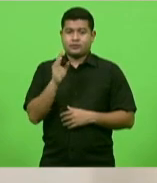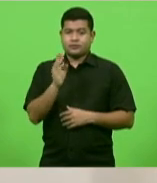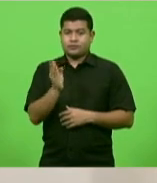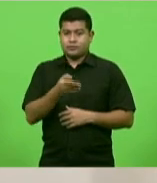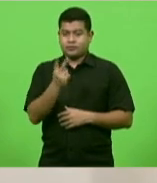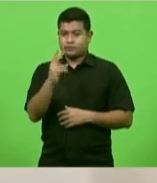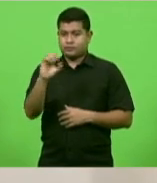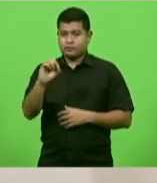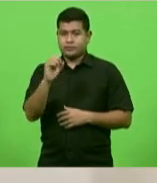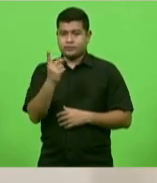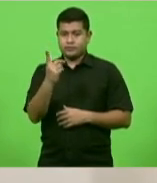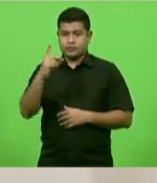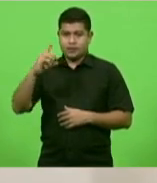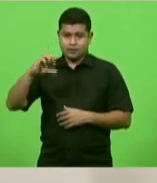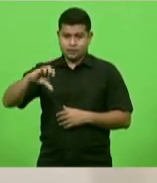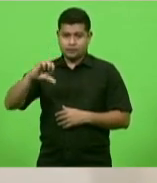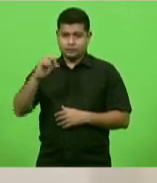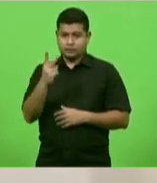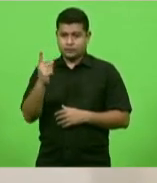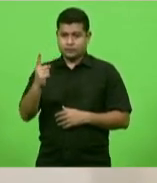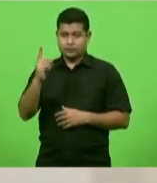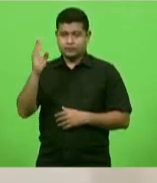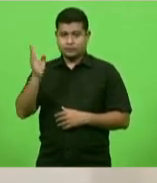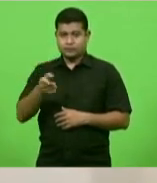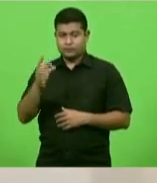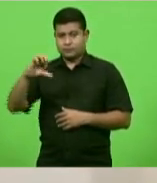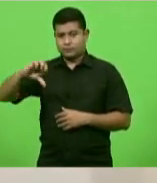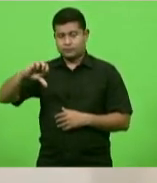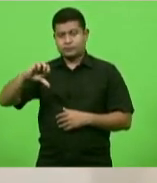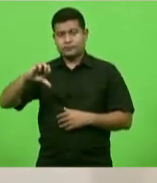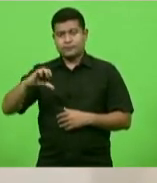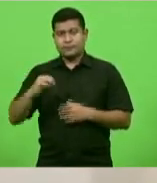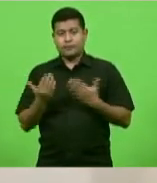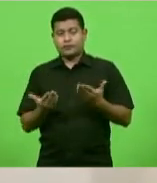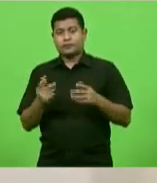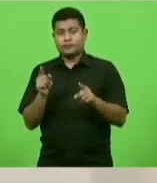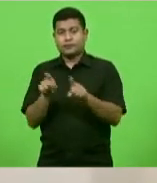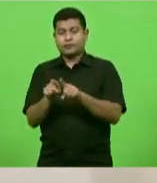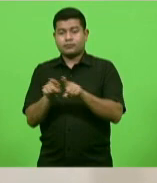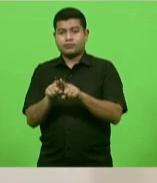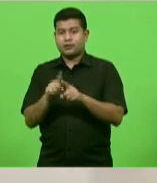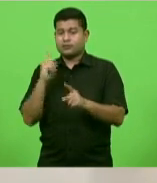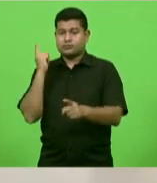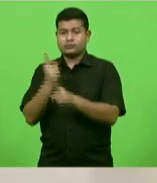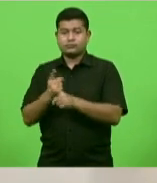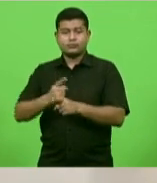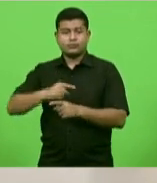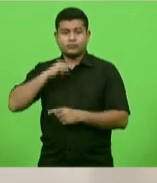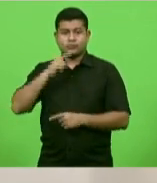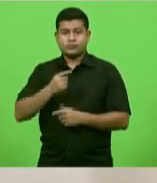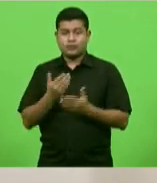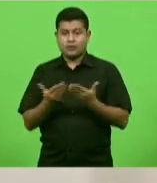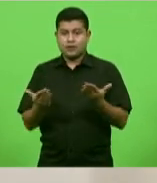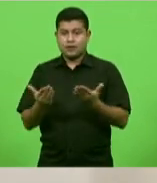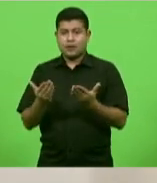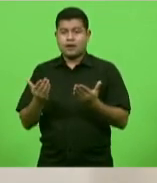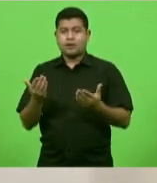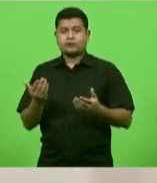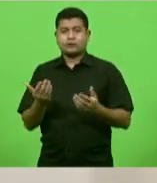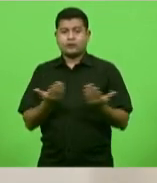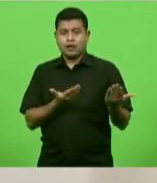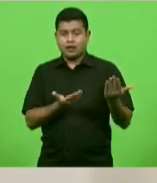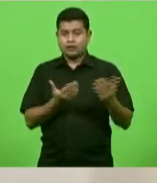6/2020-19219, que, em linhas gerais, também não identificou o envolvimento do governador do Estado no processo de compra